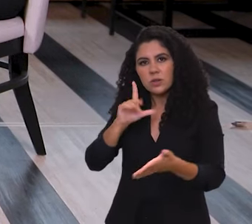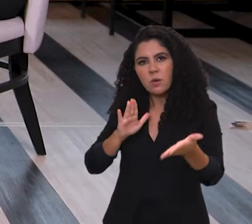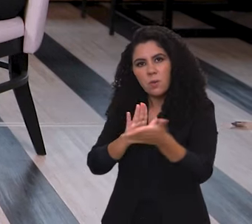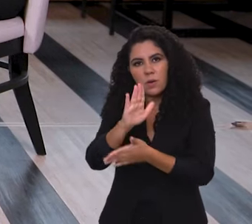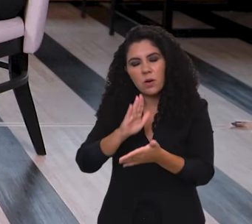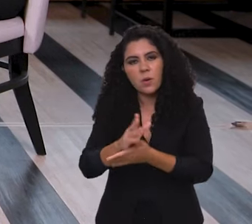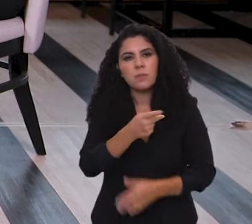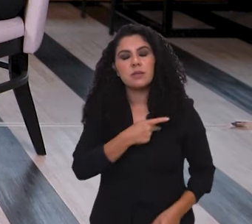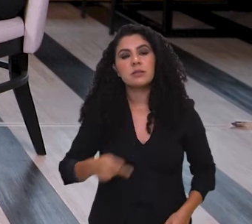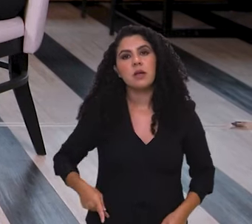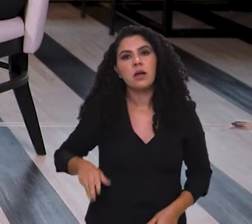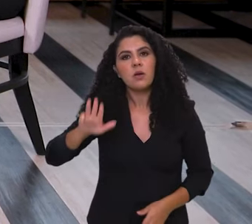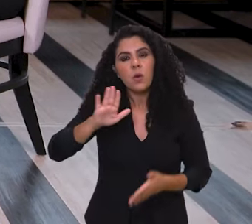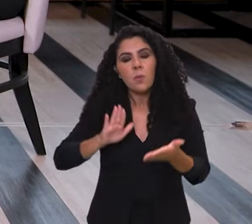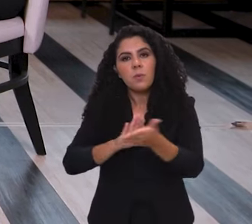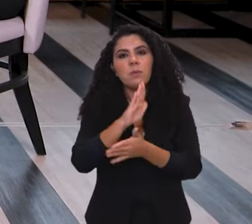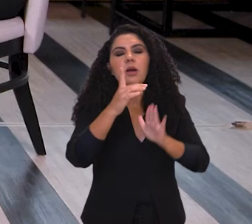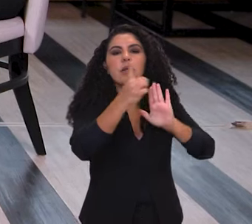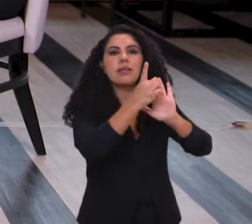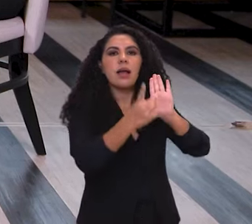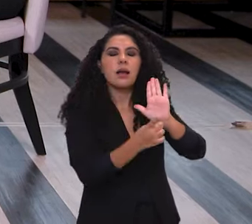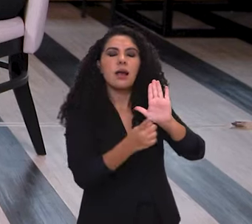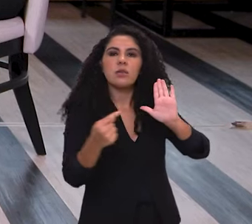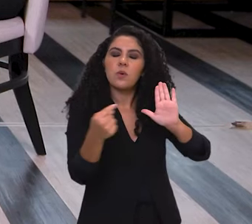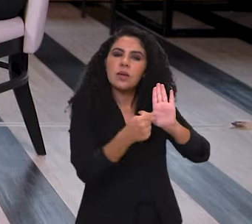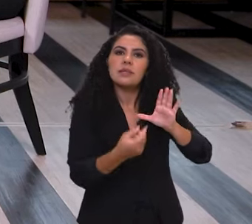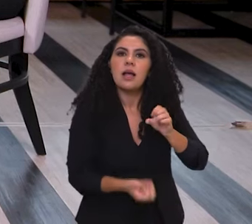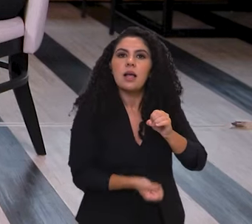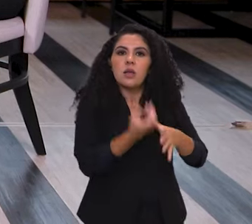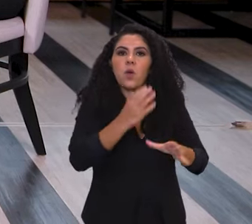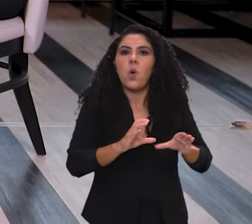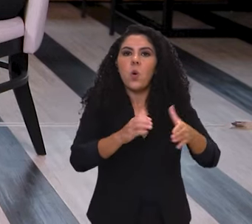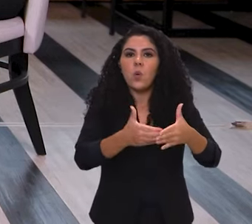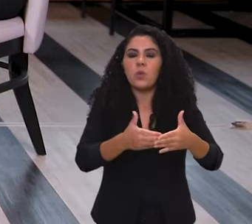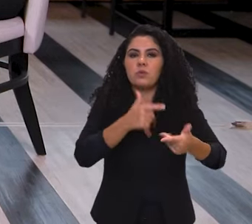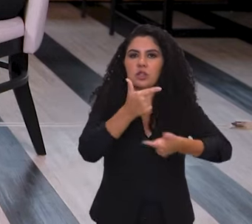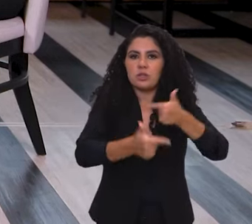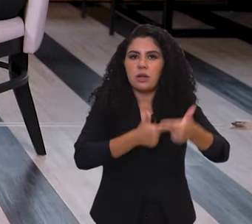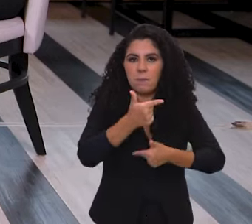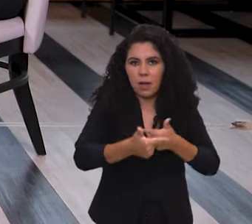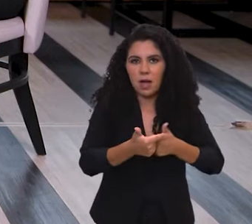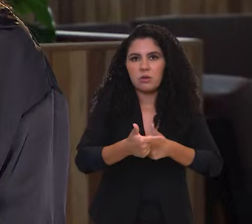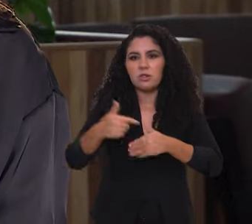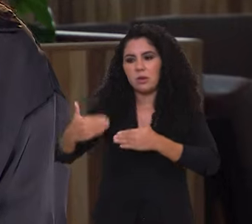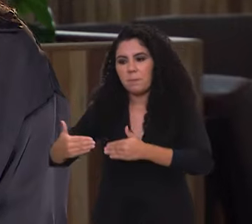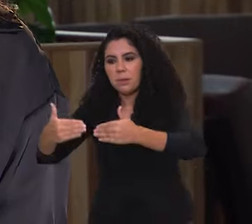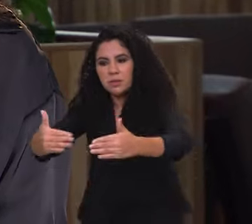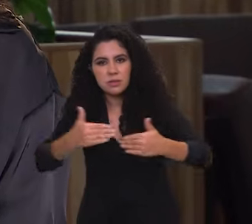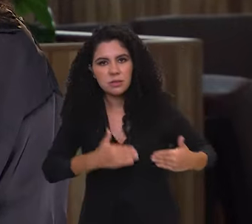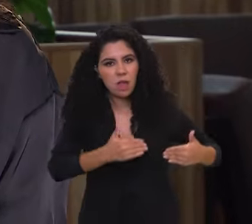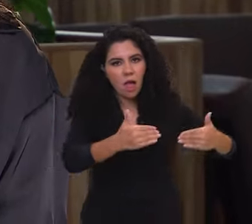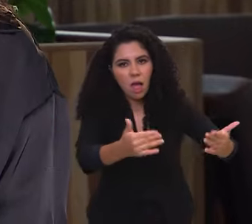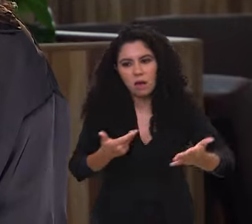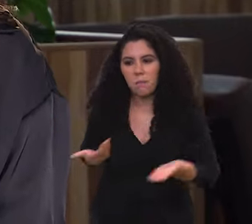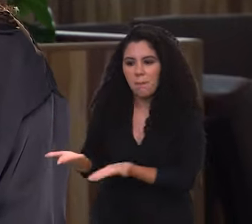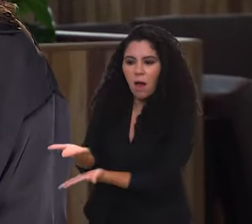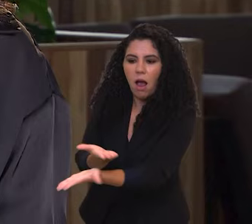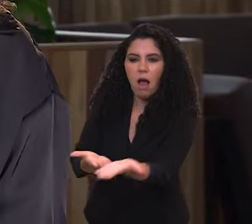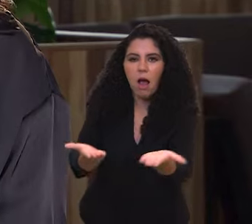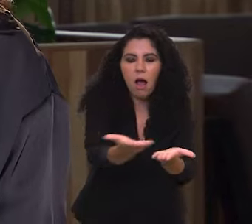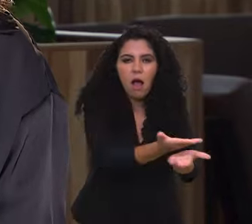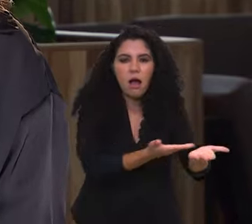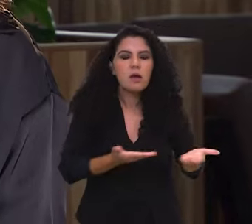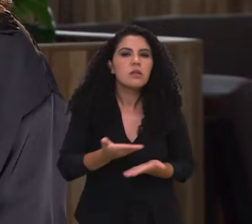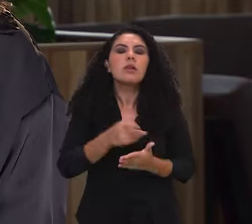Lula publicou agora um decreto criando um grupo de trabalho interministerial que vai construir